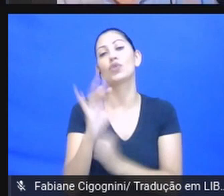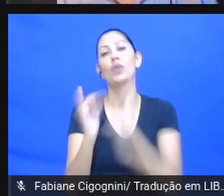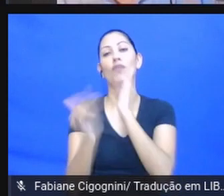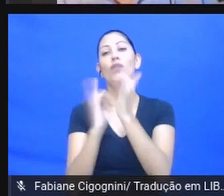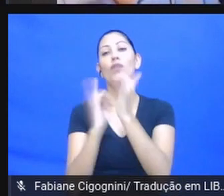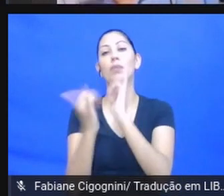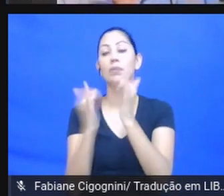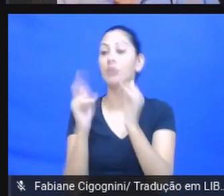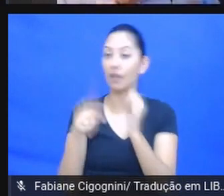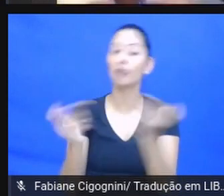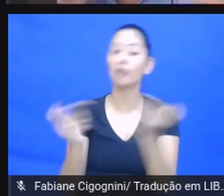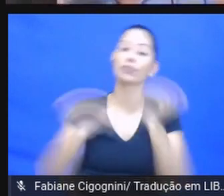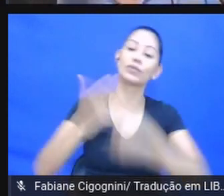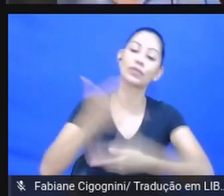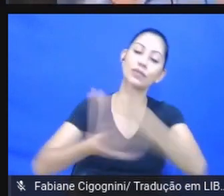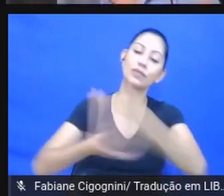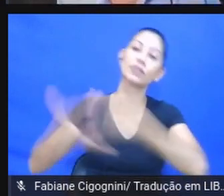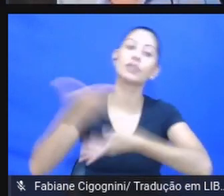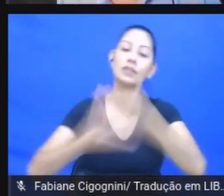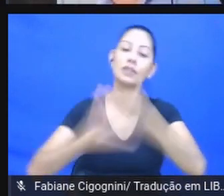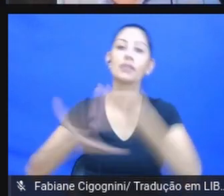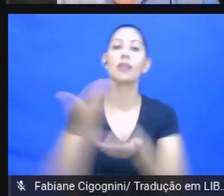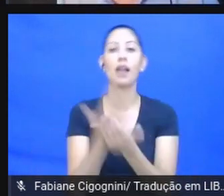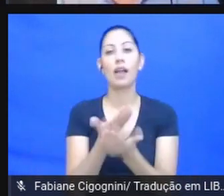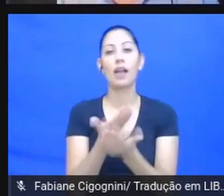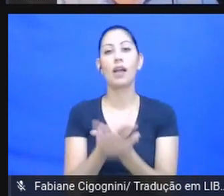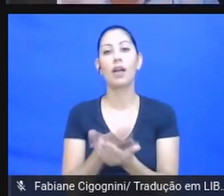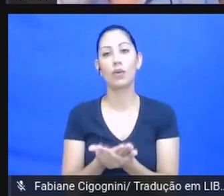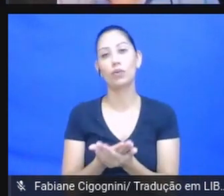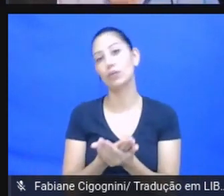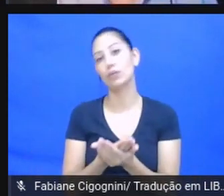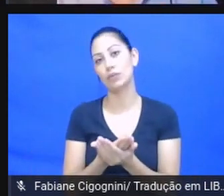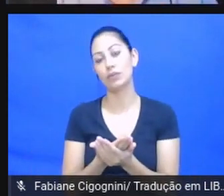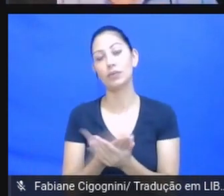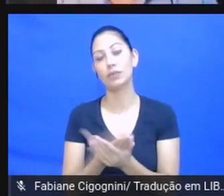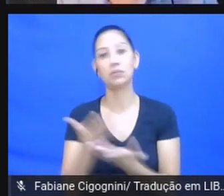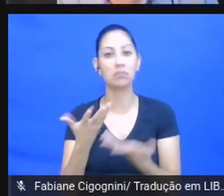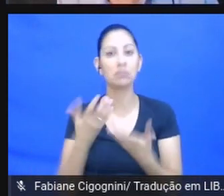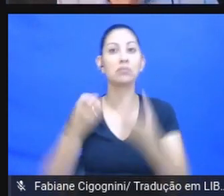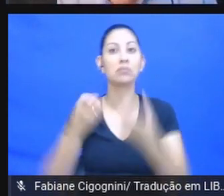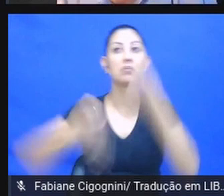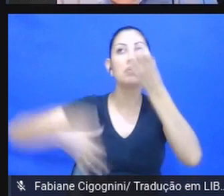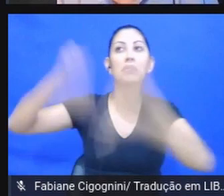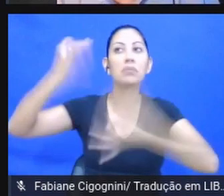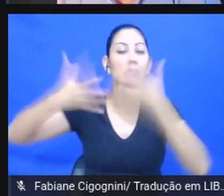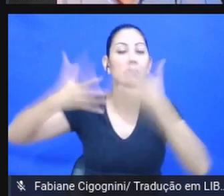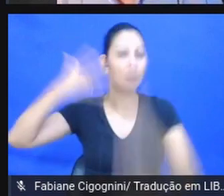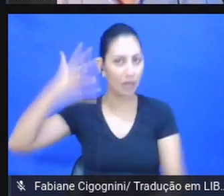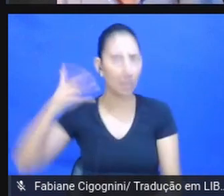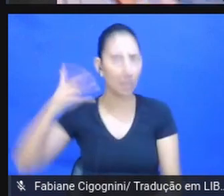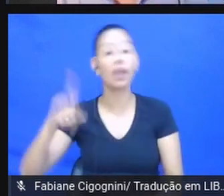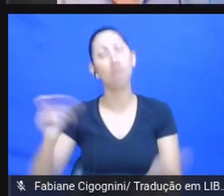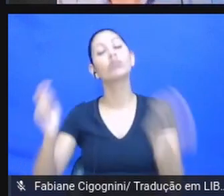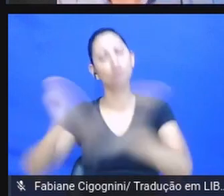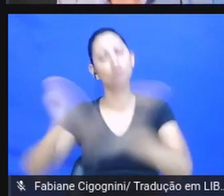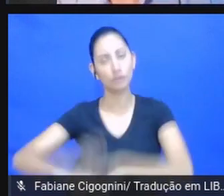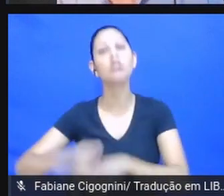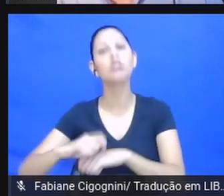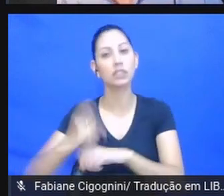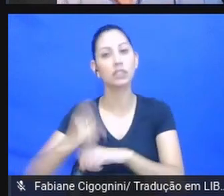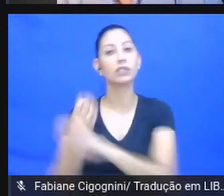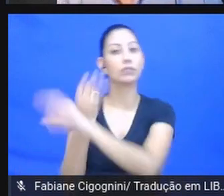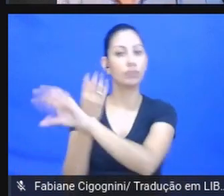Podemos ter algumas aulas magnas, aulas expositivas, isso sem dúvida sempre trazer